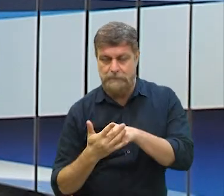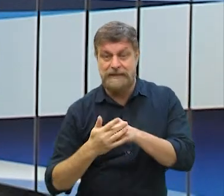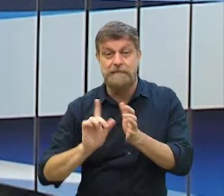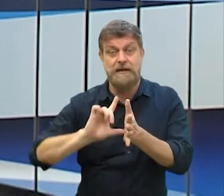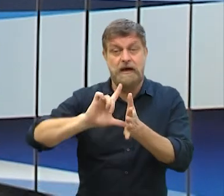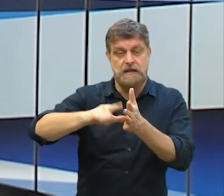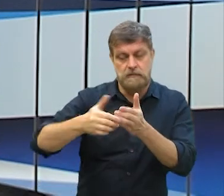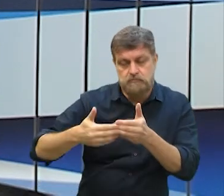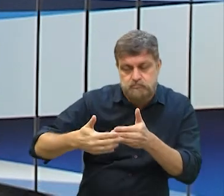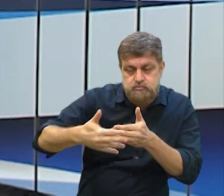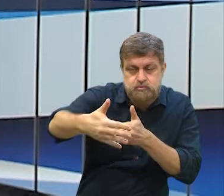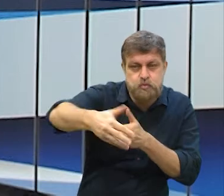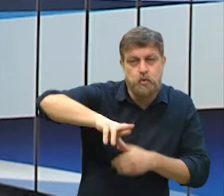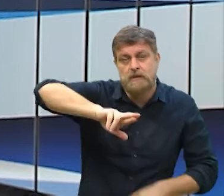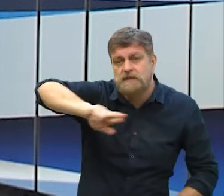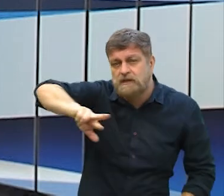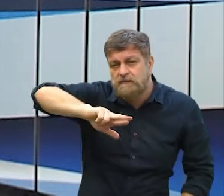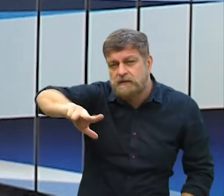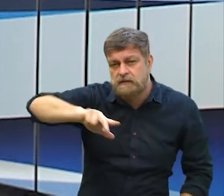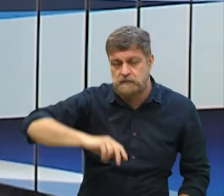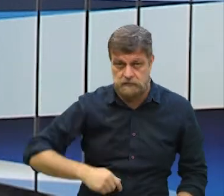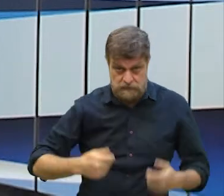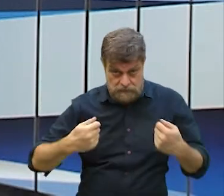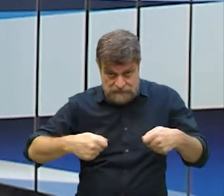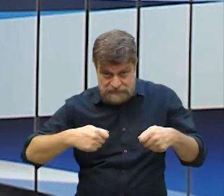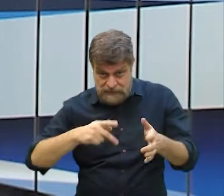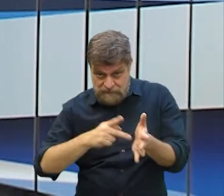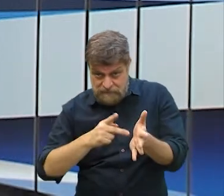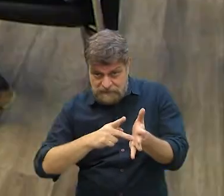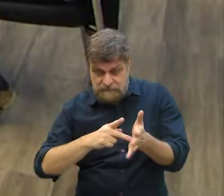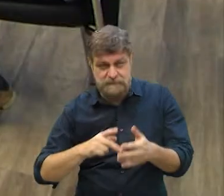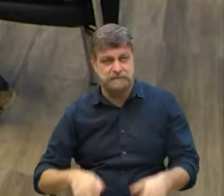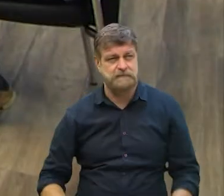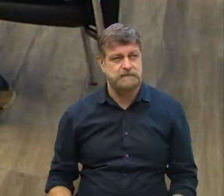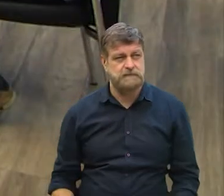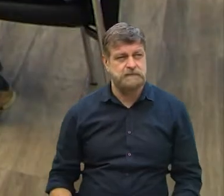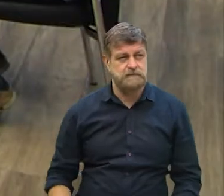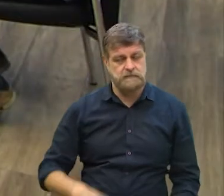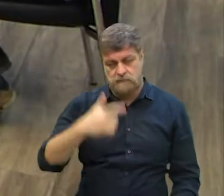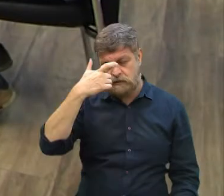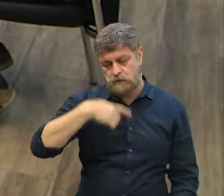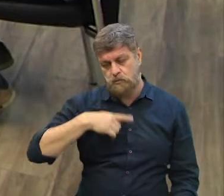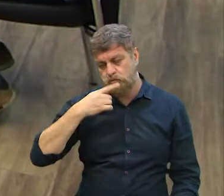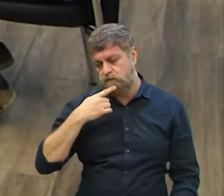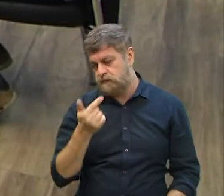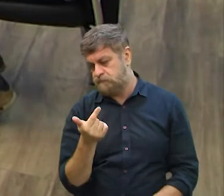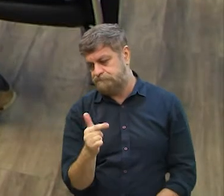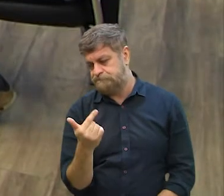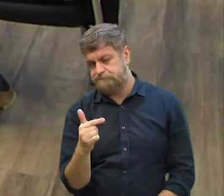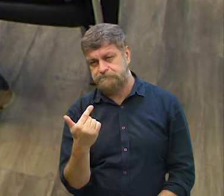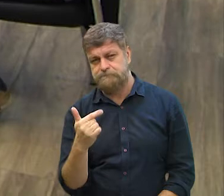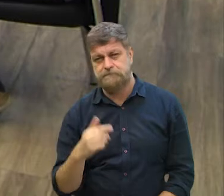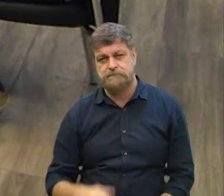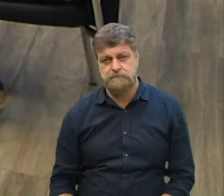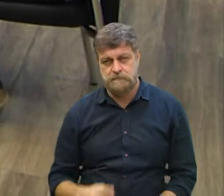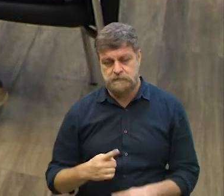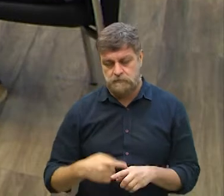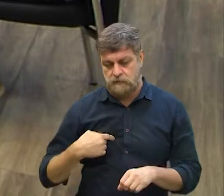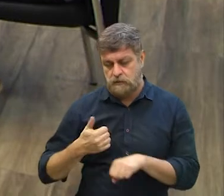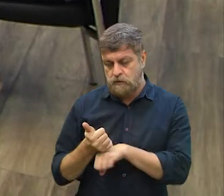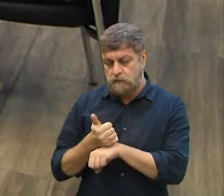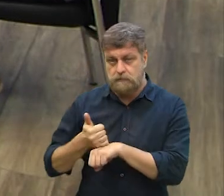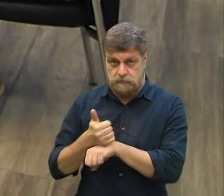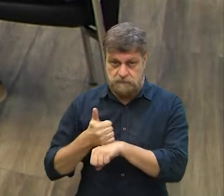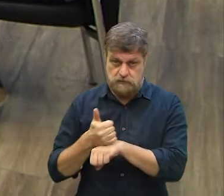pós-pandemia tende a ser diferente, ou deveria ser? Eu não tenho dúvida disso, né? Até por ser